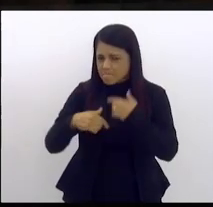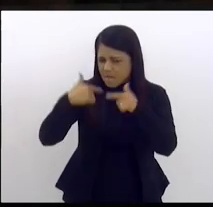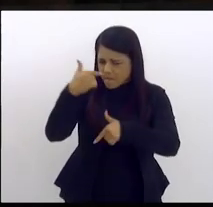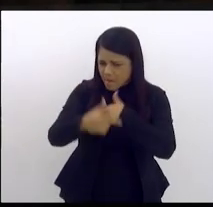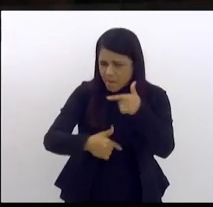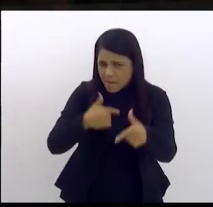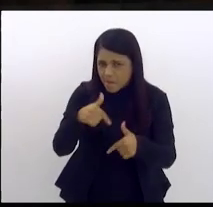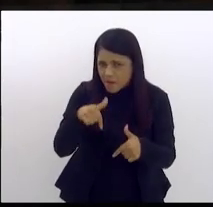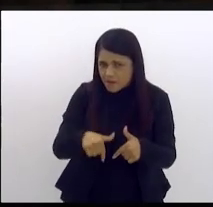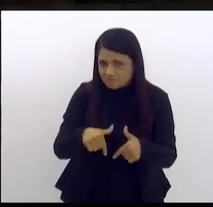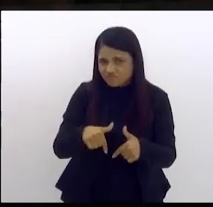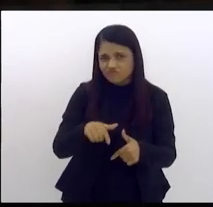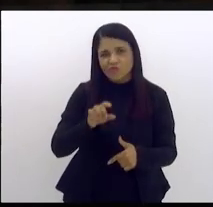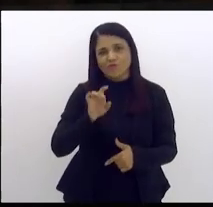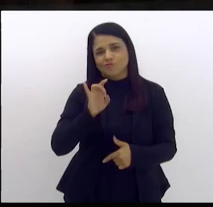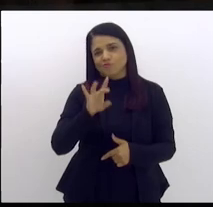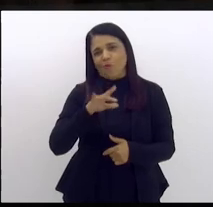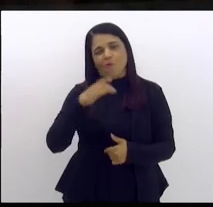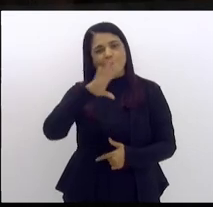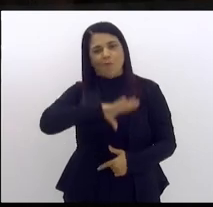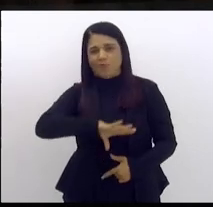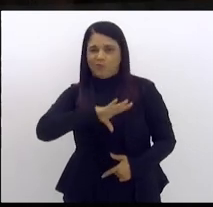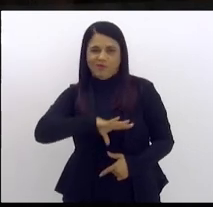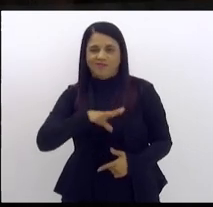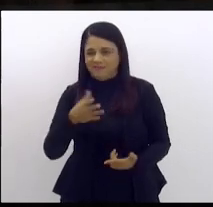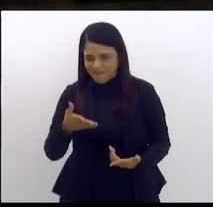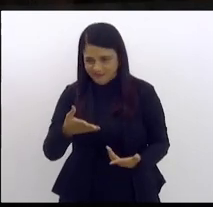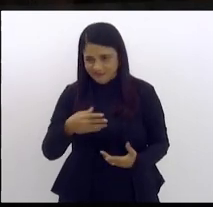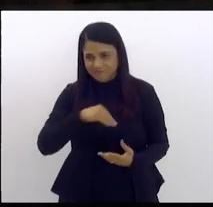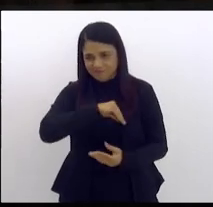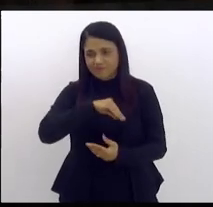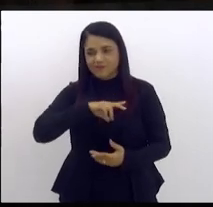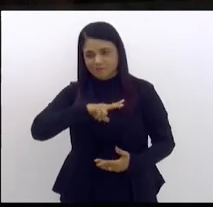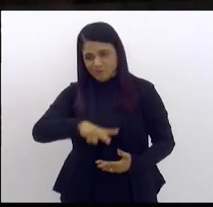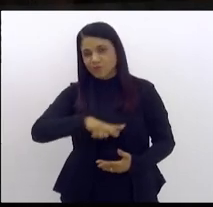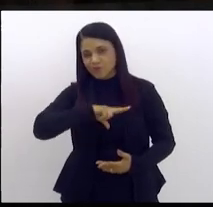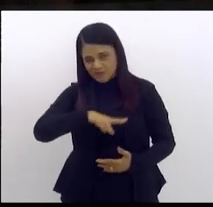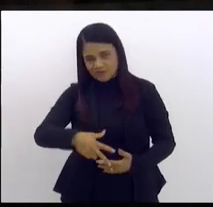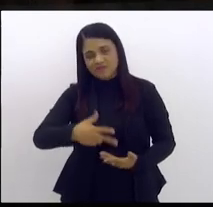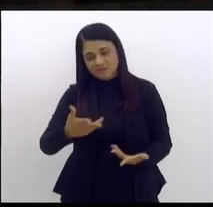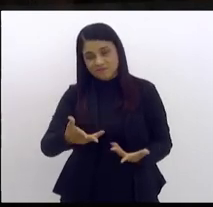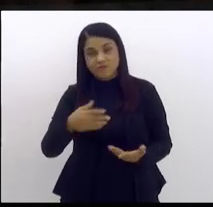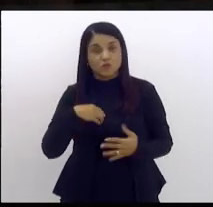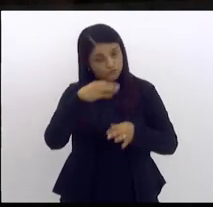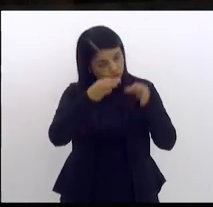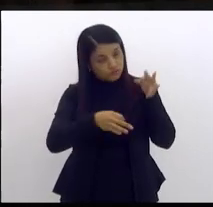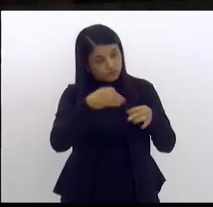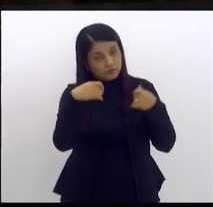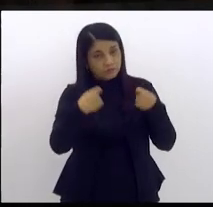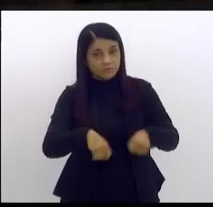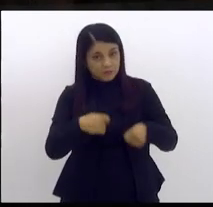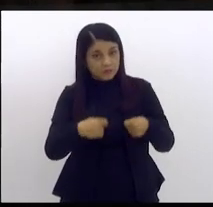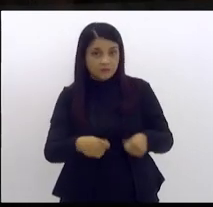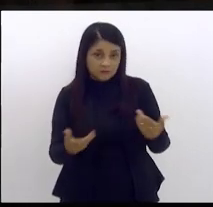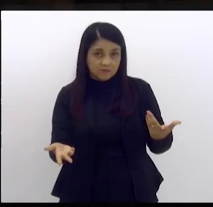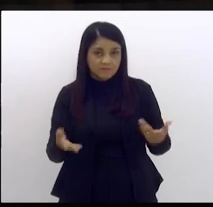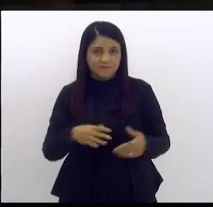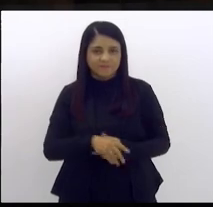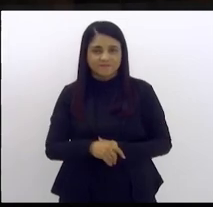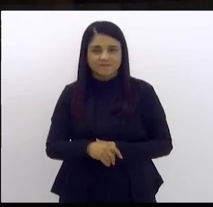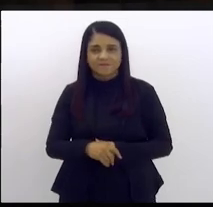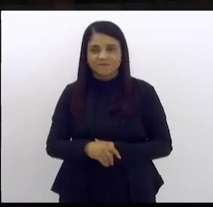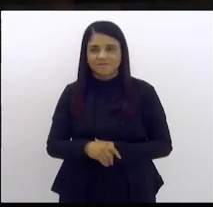mesmo mesmo só português enfim não é tem que fazer justiça fazer